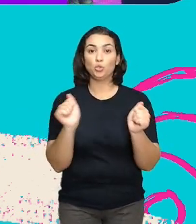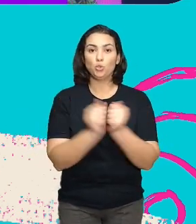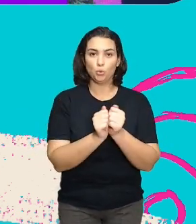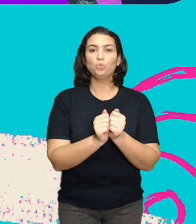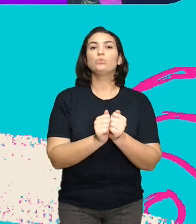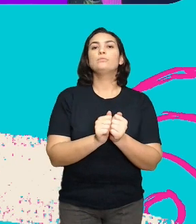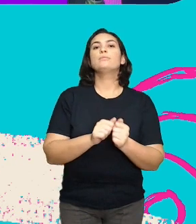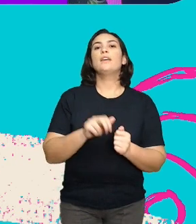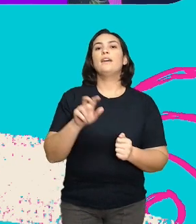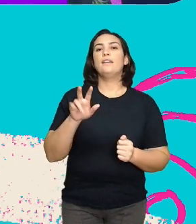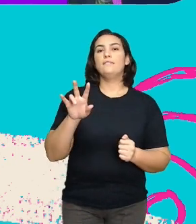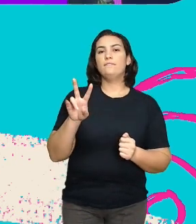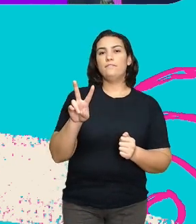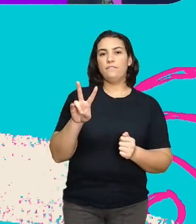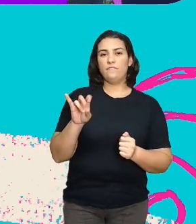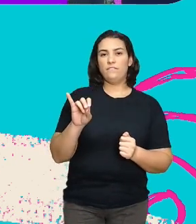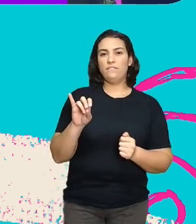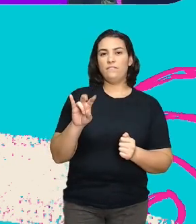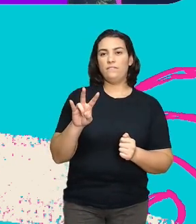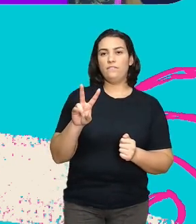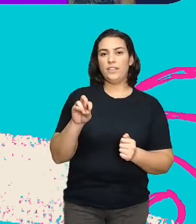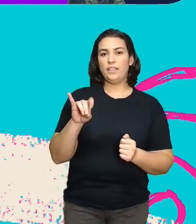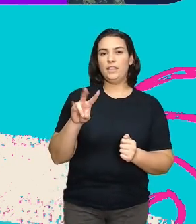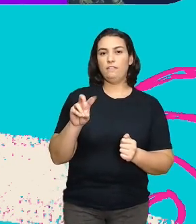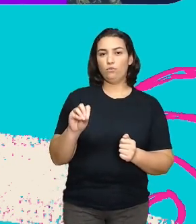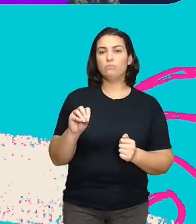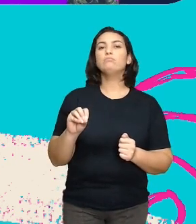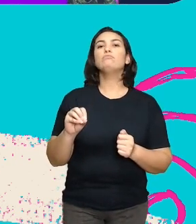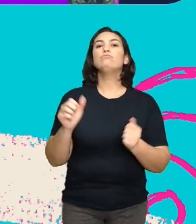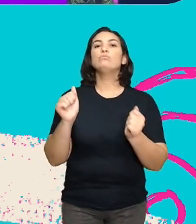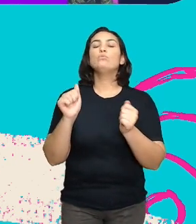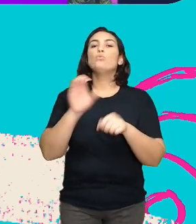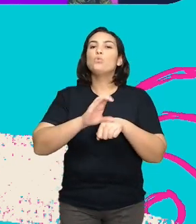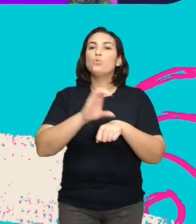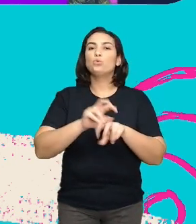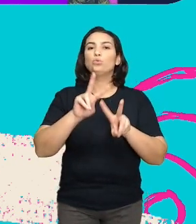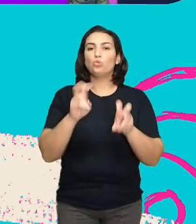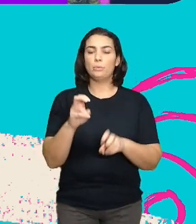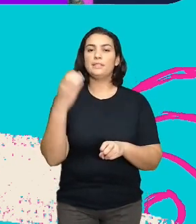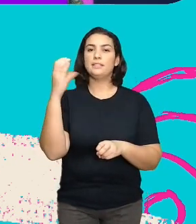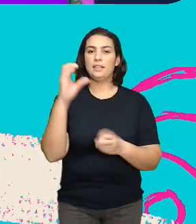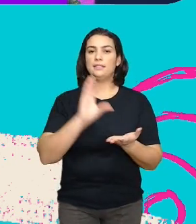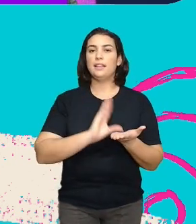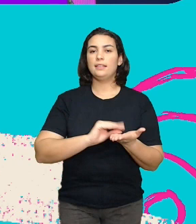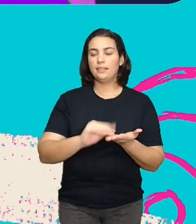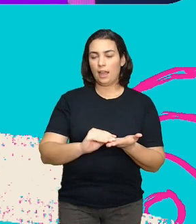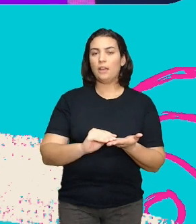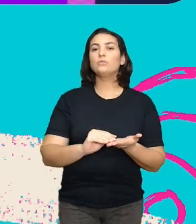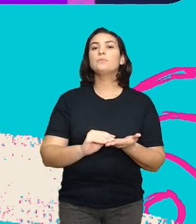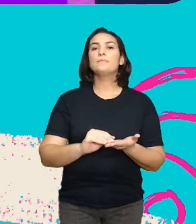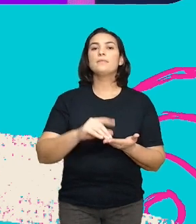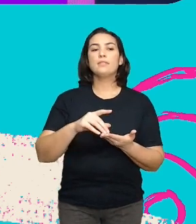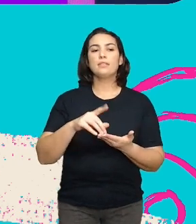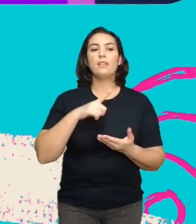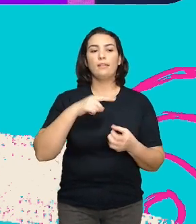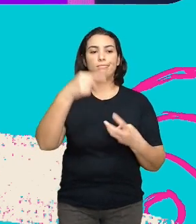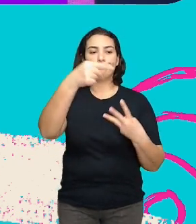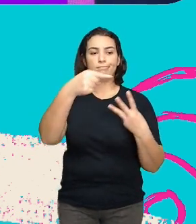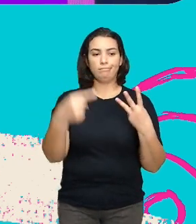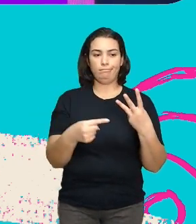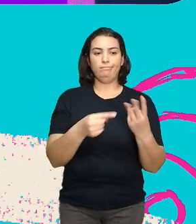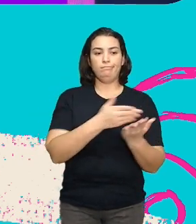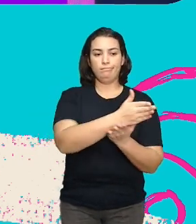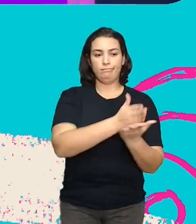curso experimental em ciência de dados, com 3 saídas intermediárias. E aí é importante dizer